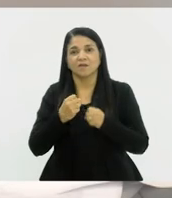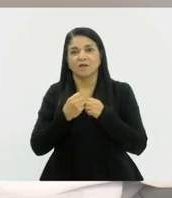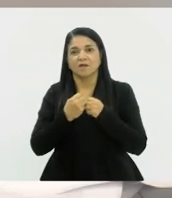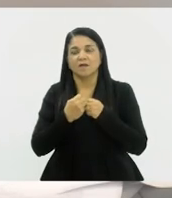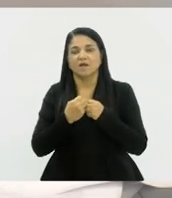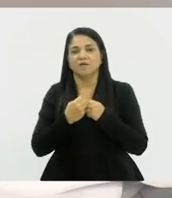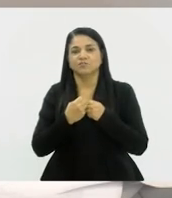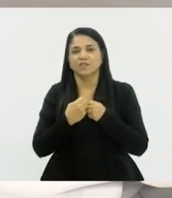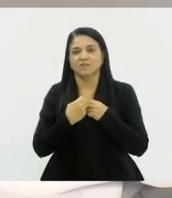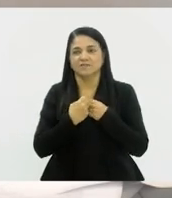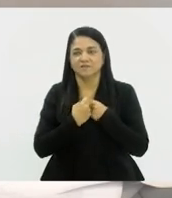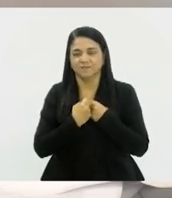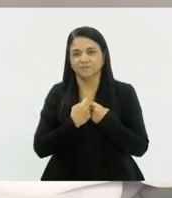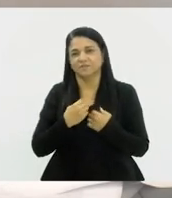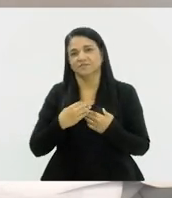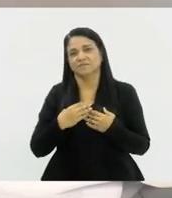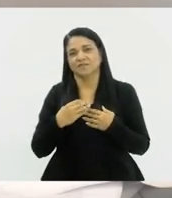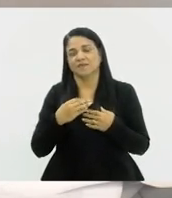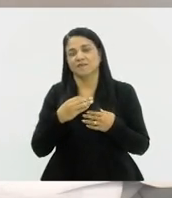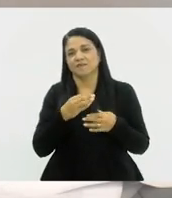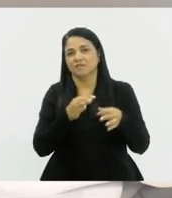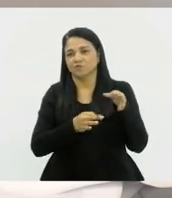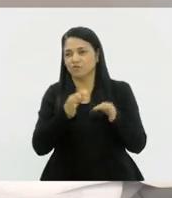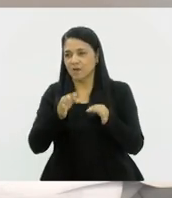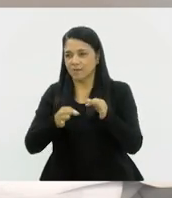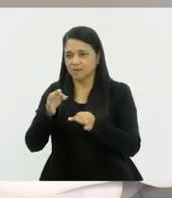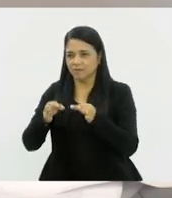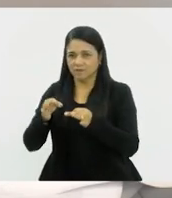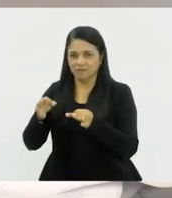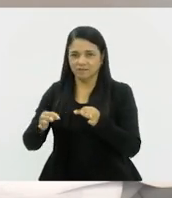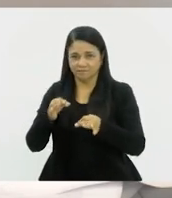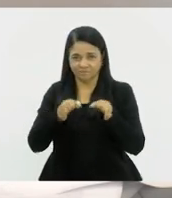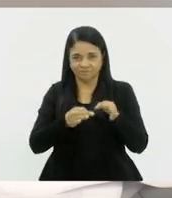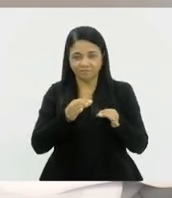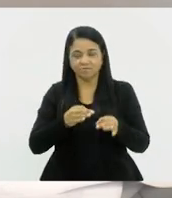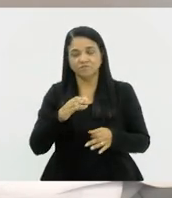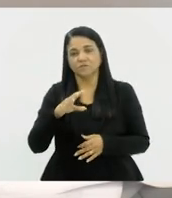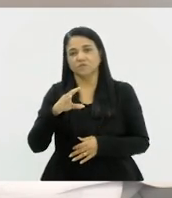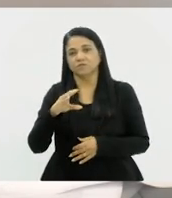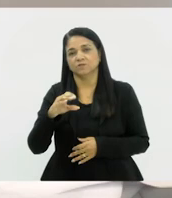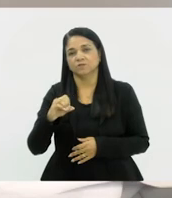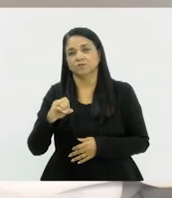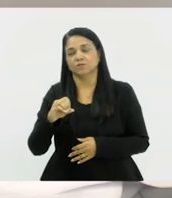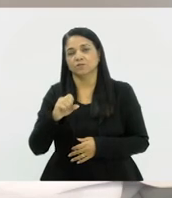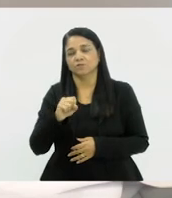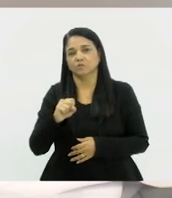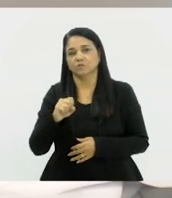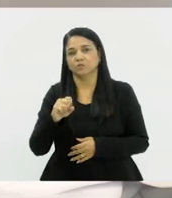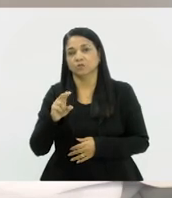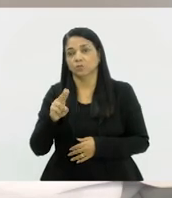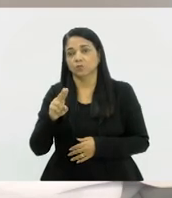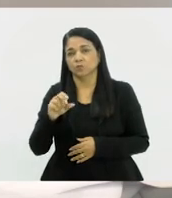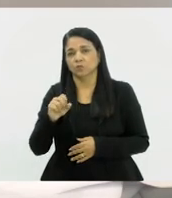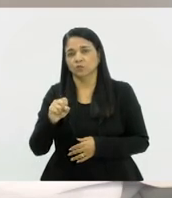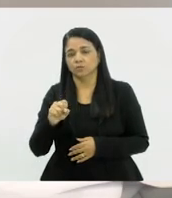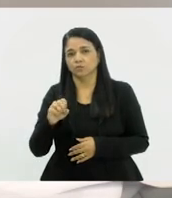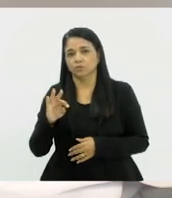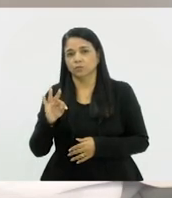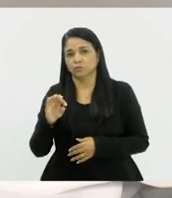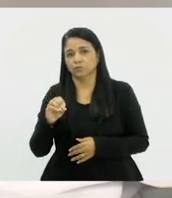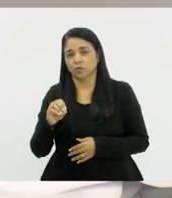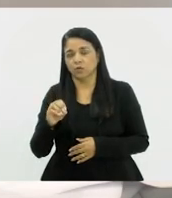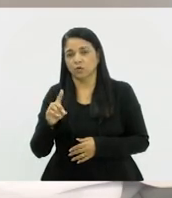Custódia obriga qualquer preso em flagrante a ser ouvido por um juiz em 24 horas aí o juiz